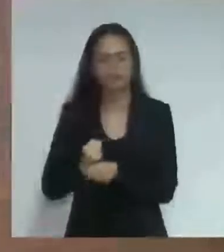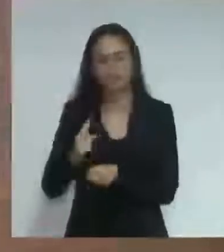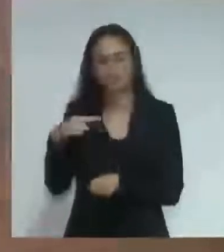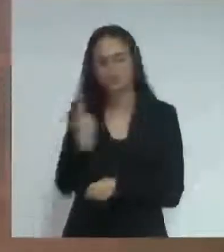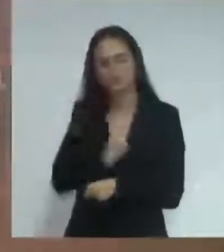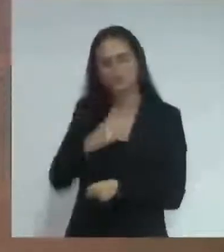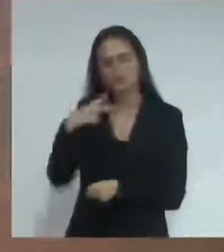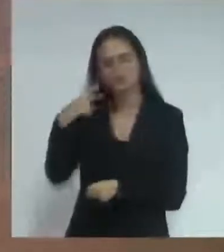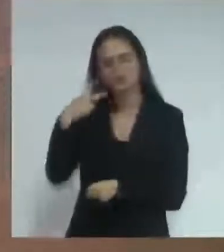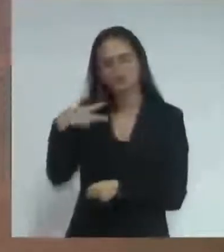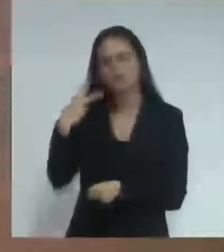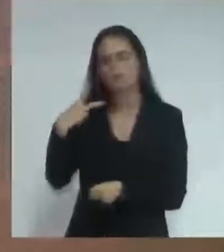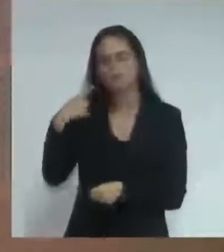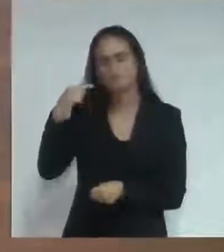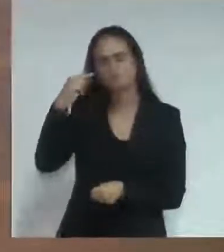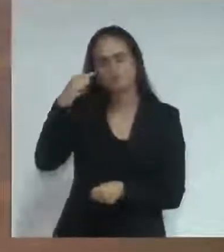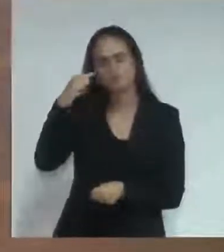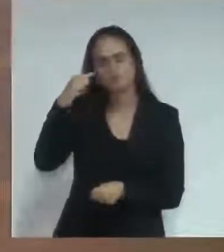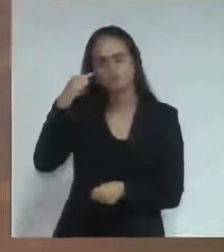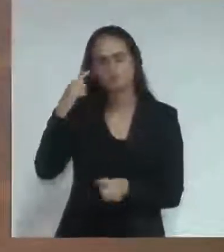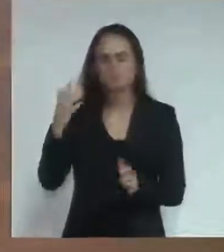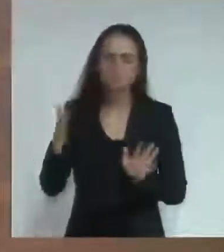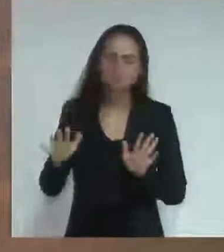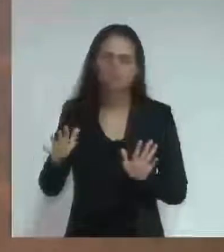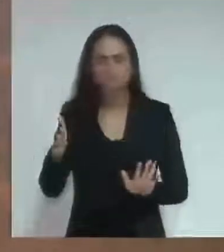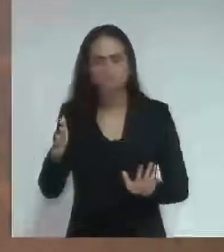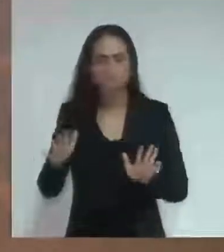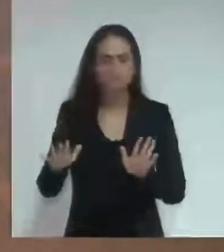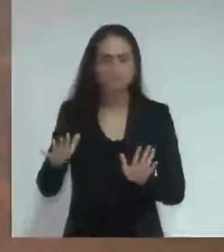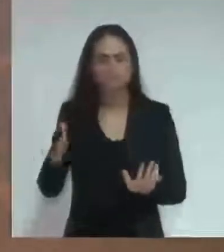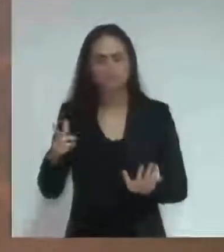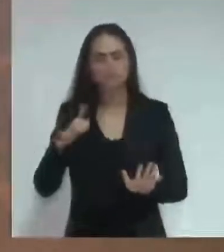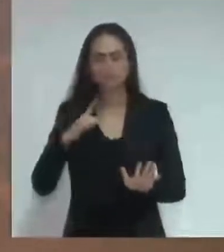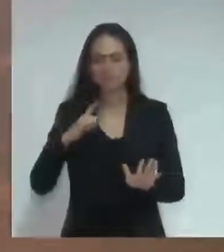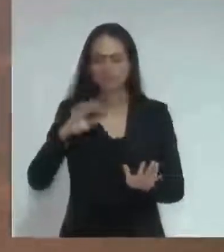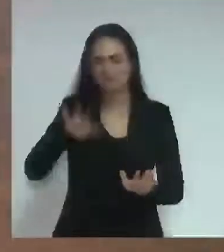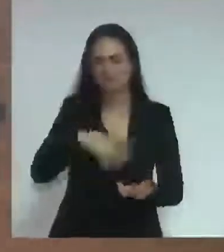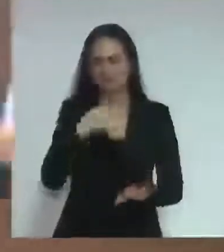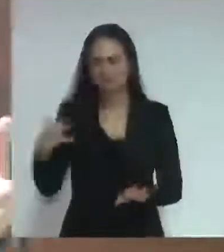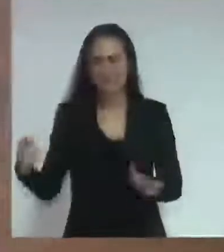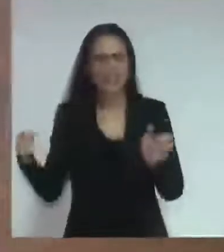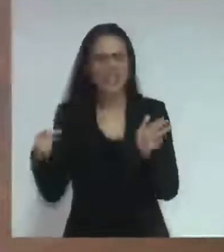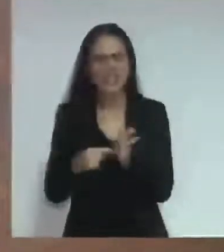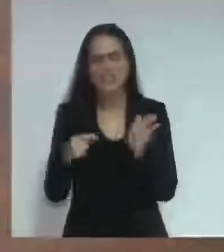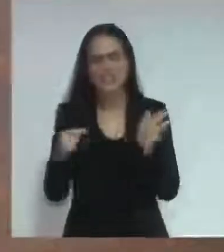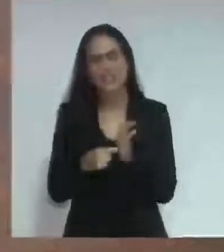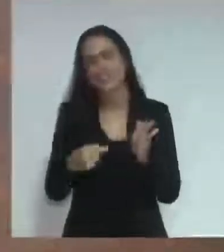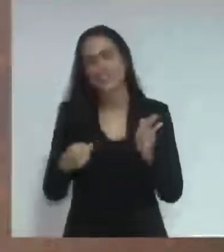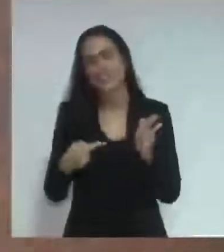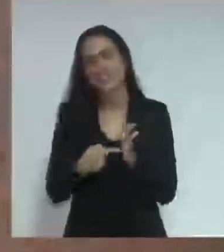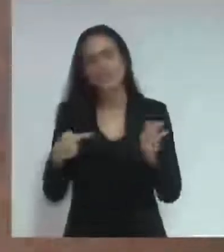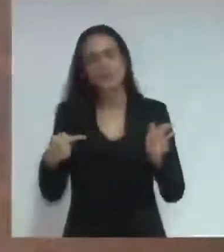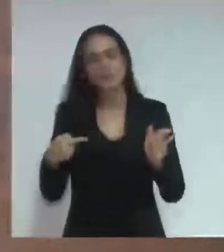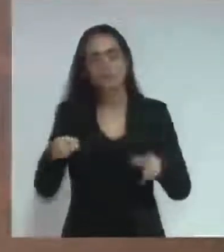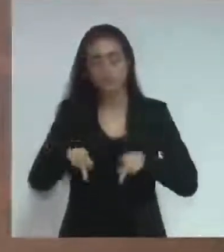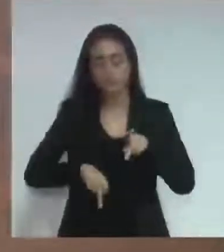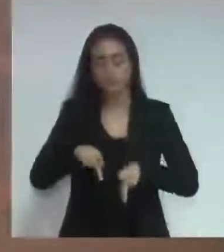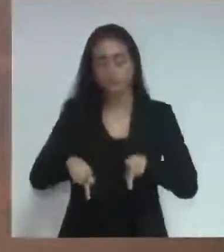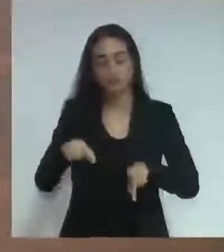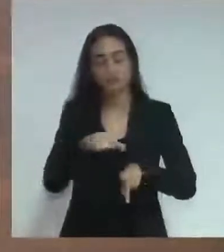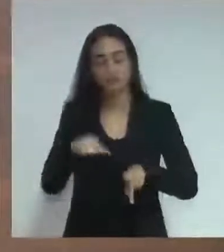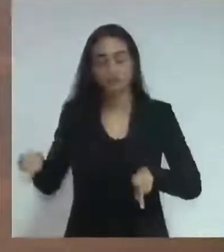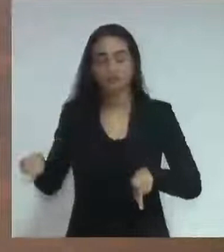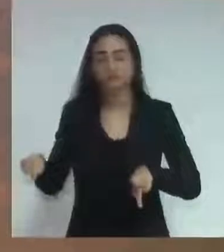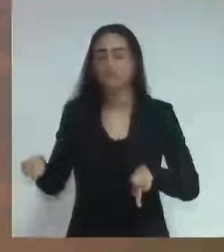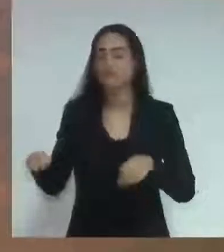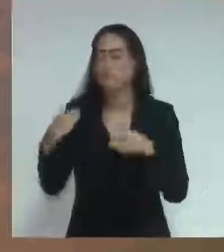além do razoável. Existia uma série de planilhas e denúncias feitas, o clima da cidade era de cobrança para os vereadores fazerem